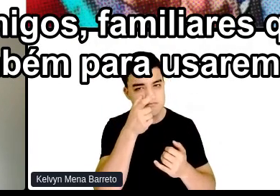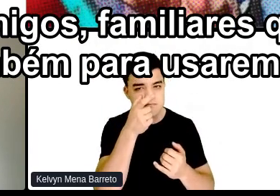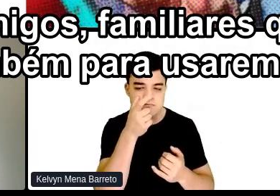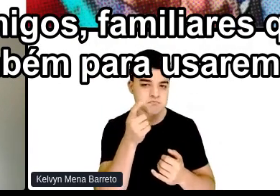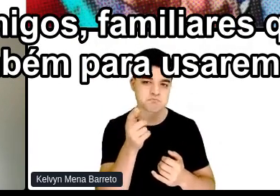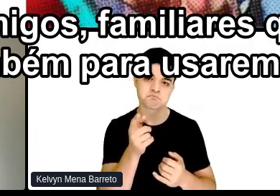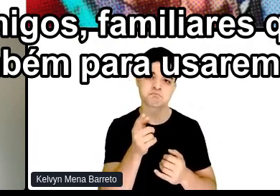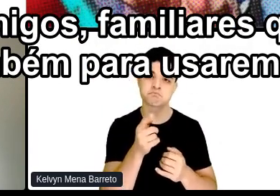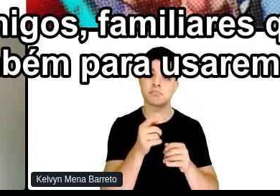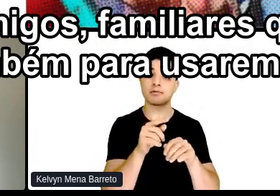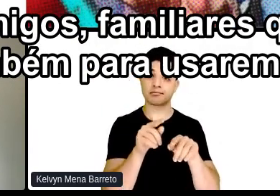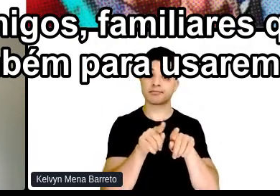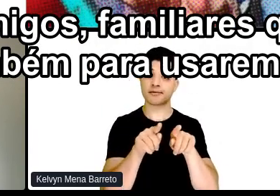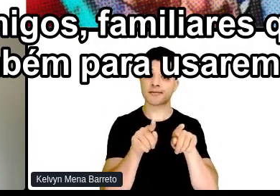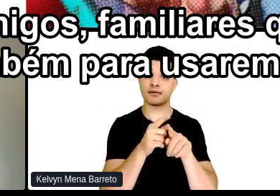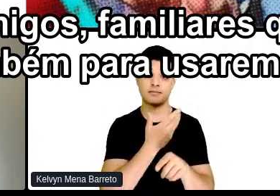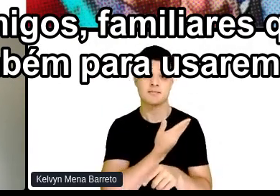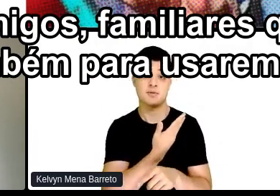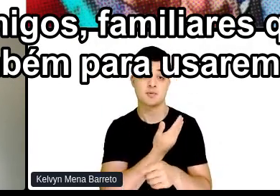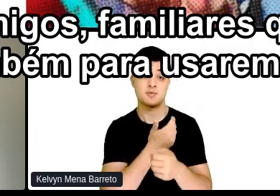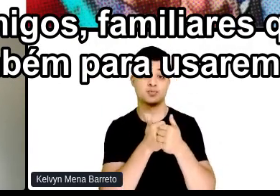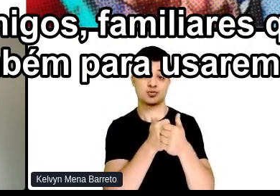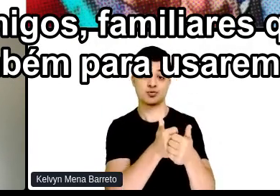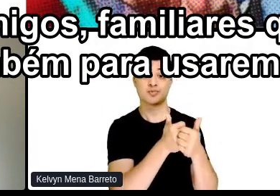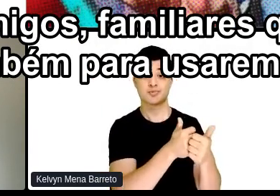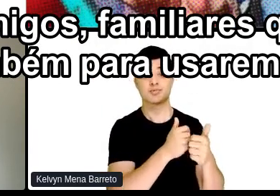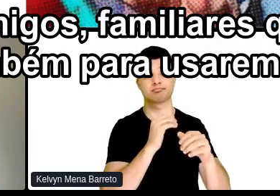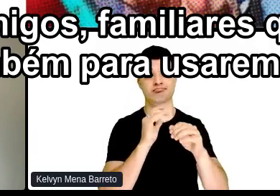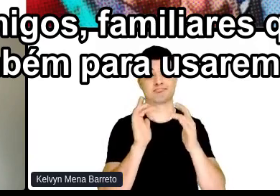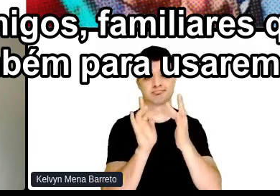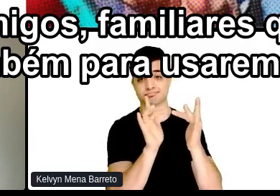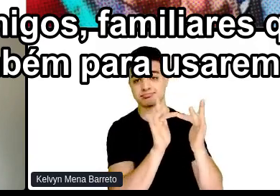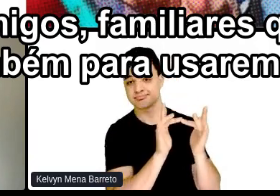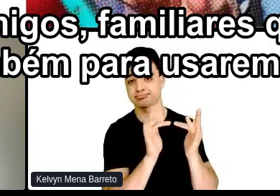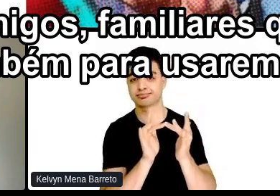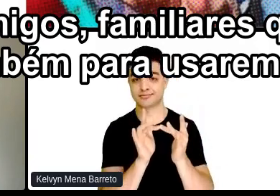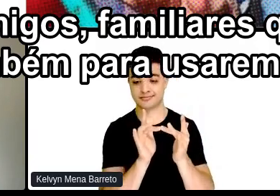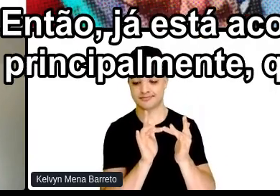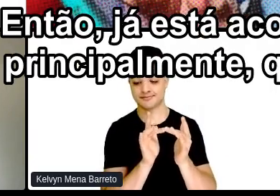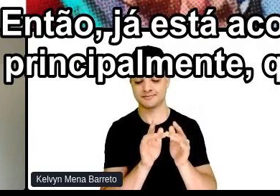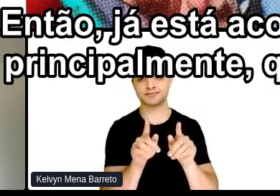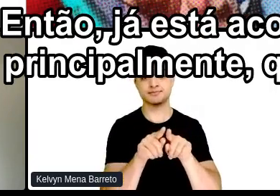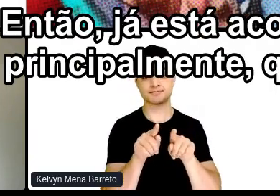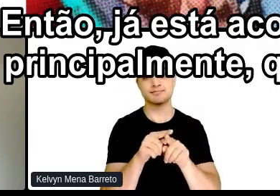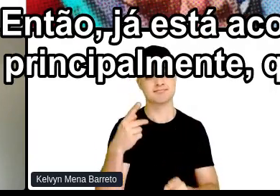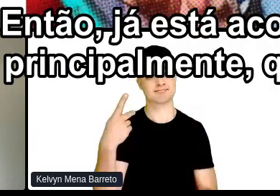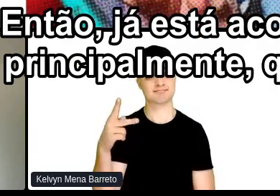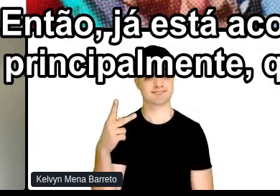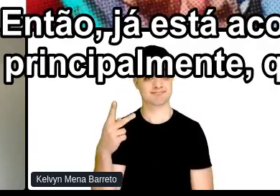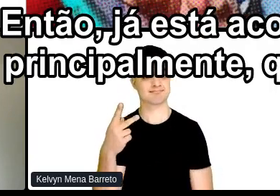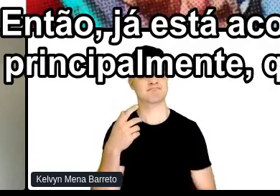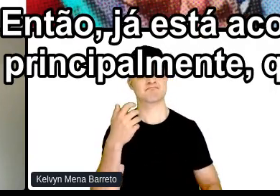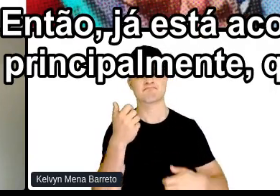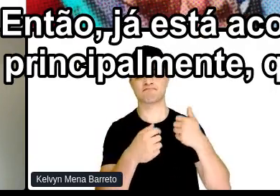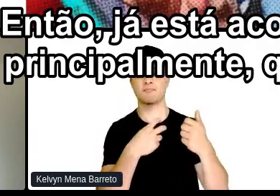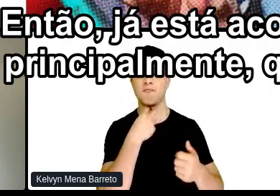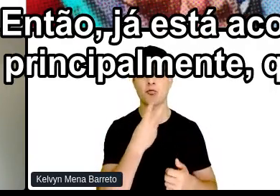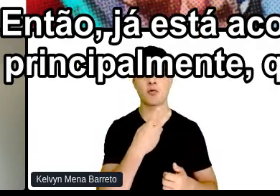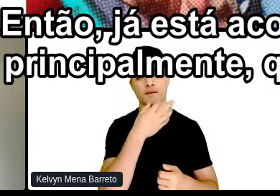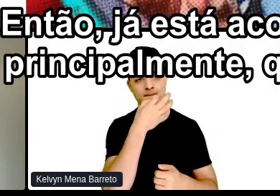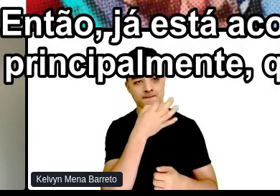trabalhando. Isso tem a ver ali com o que eu mostrei na questão de estarem aposentados, mas continuarem trabalhando.